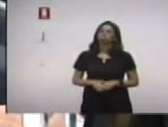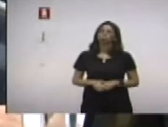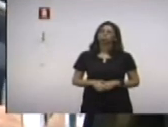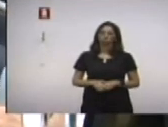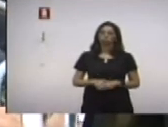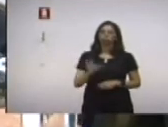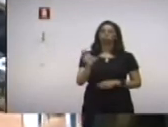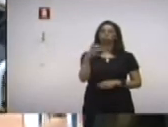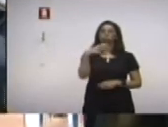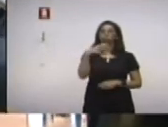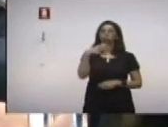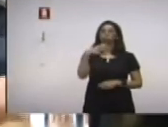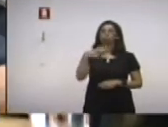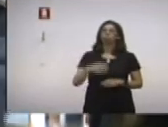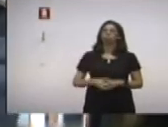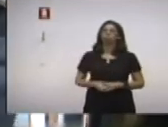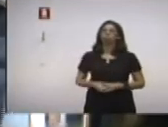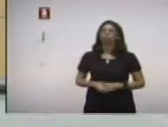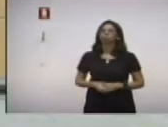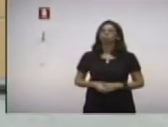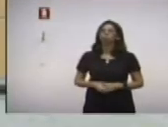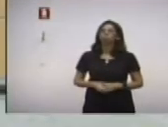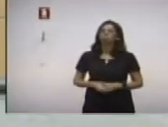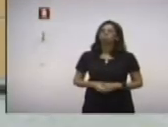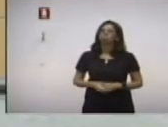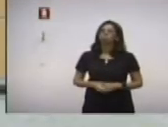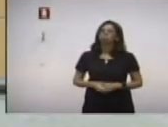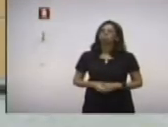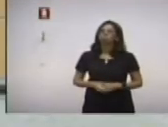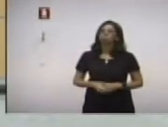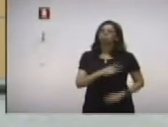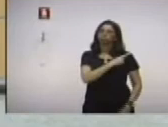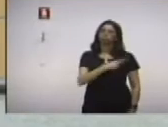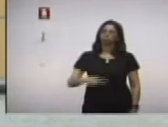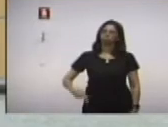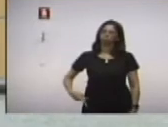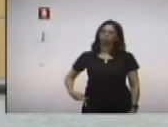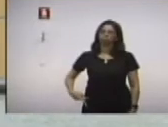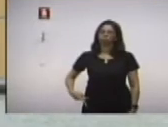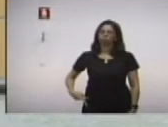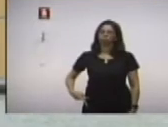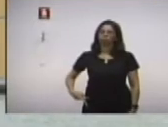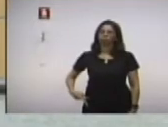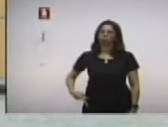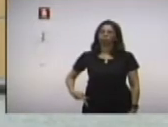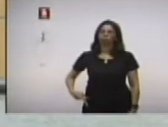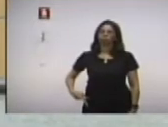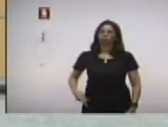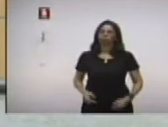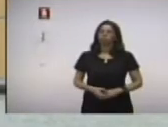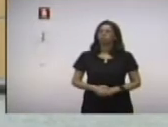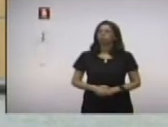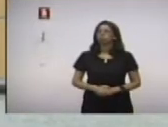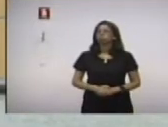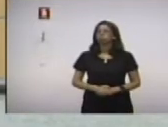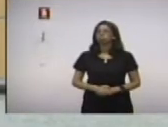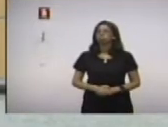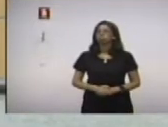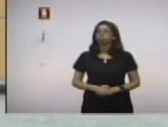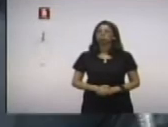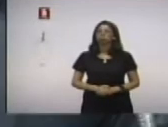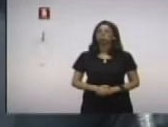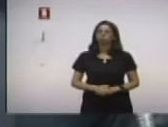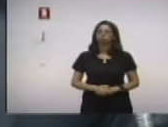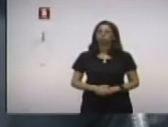o vereador tiguila paz o seu presente também acompanhei os